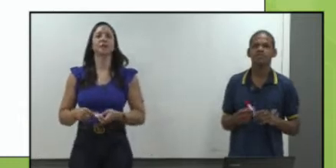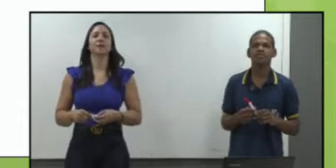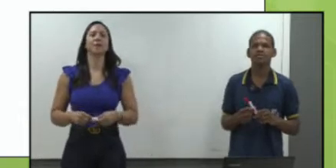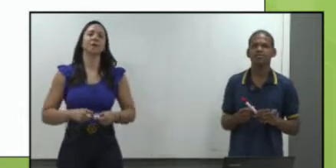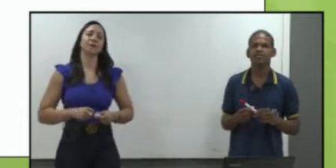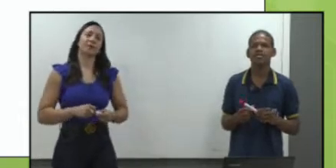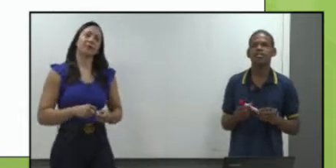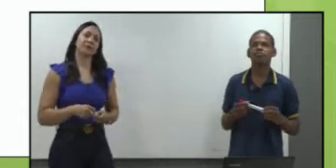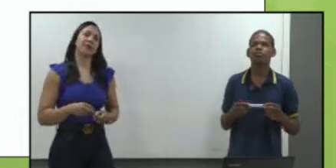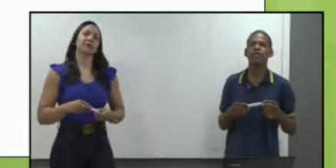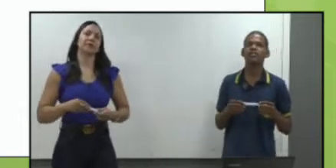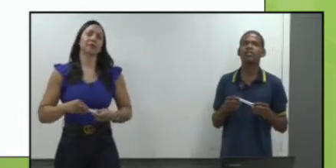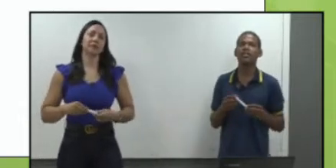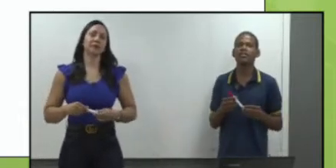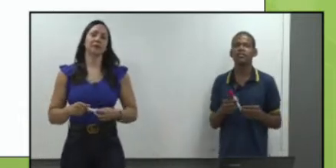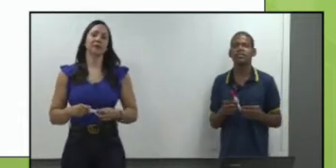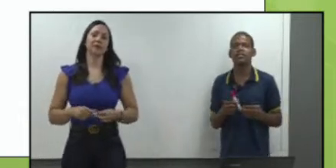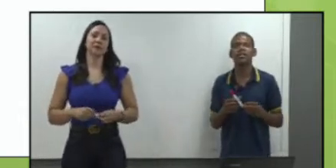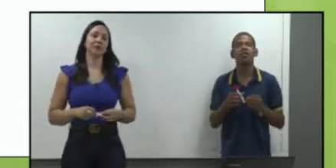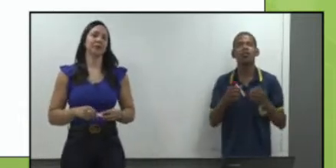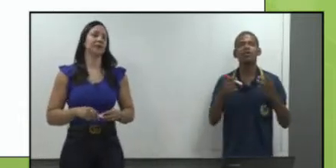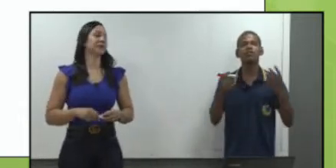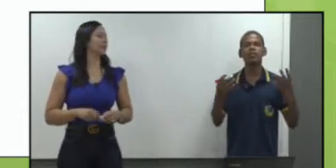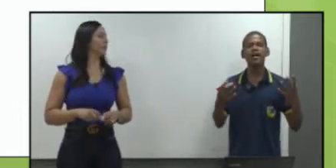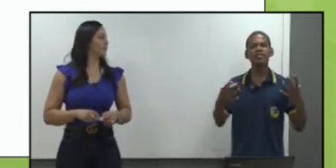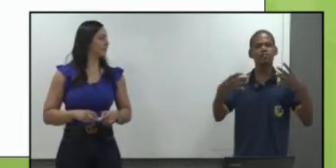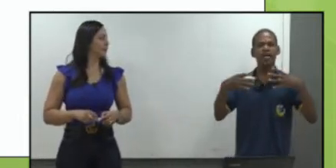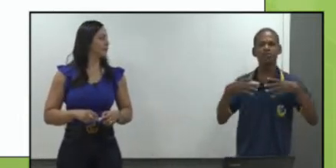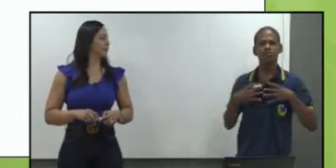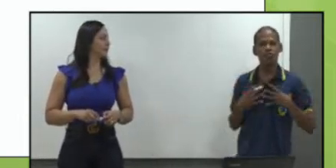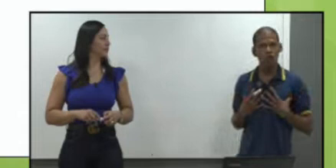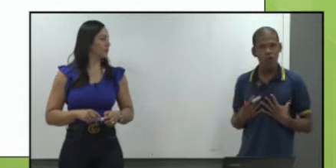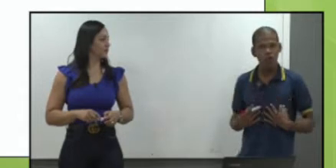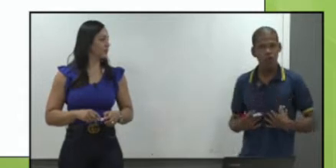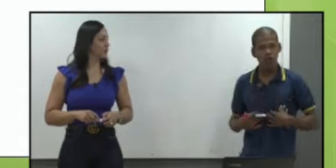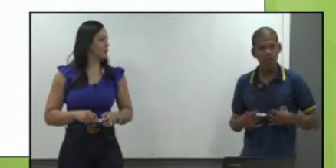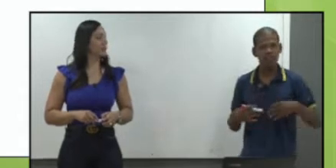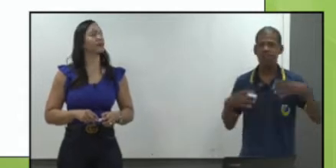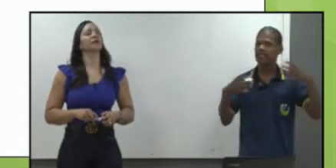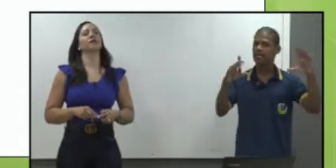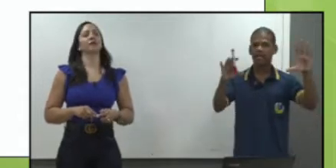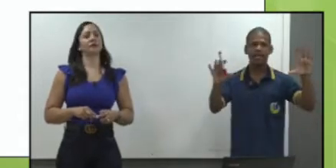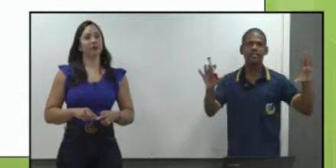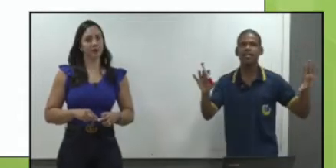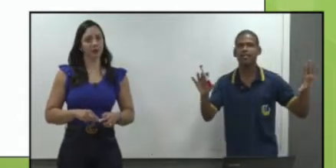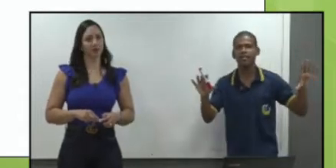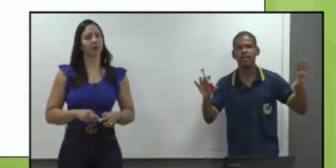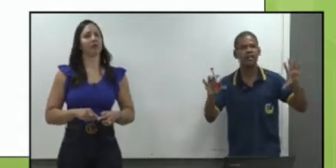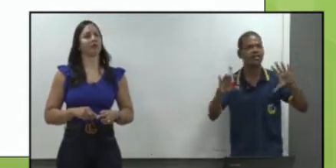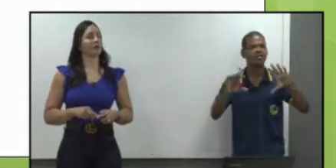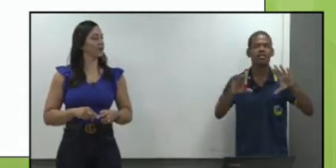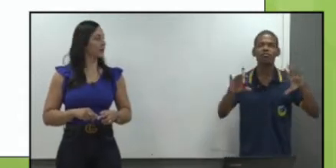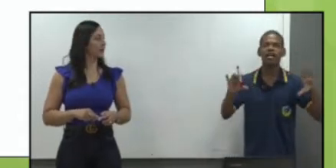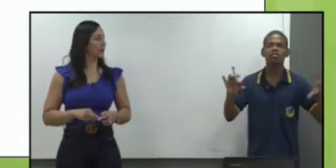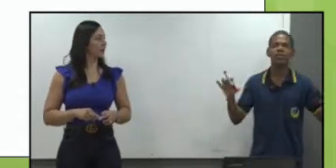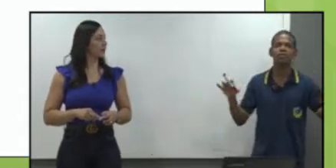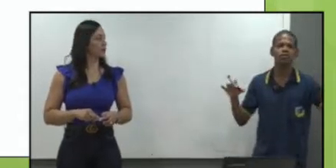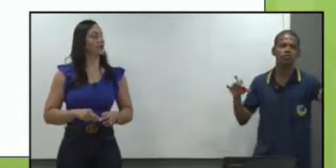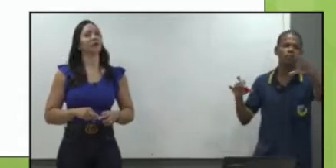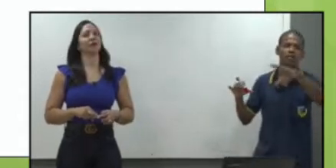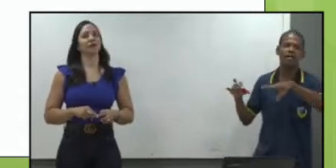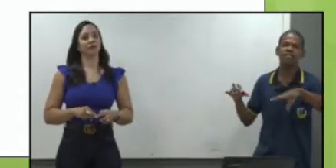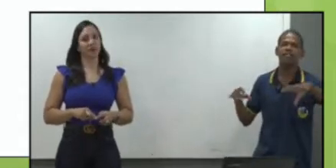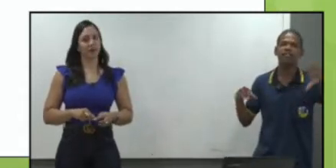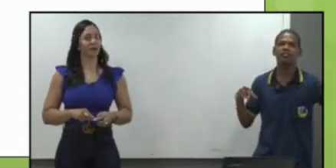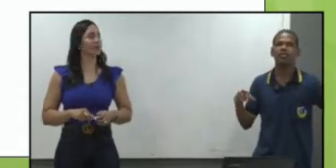também. Isso, porque na Grécia Antiga, quanto mais belo o corpo fosse, ele dali era endeusado